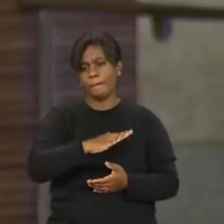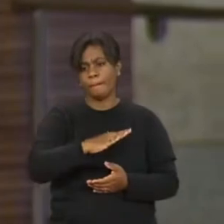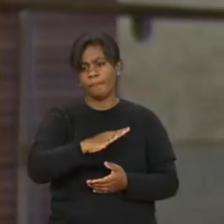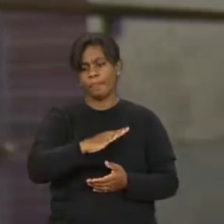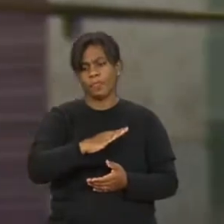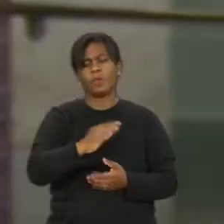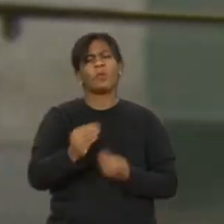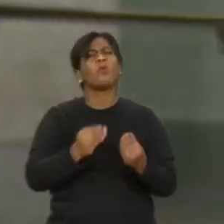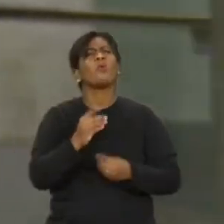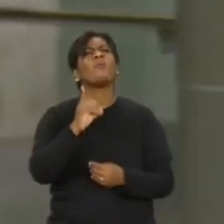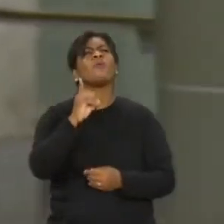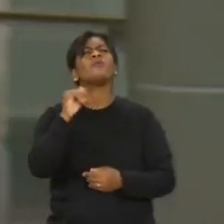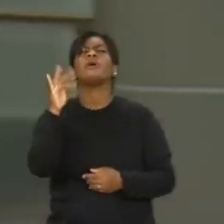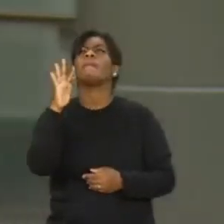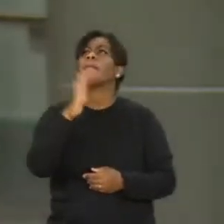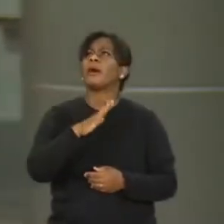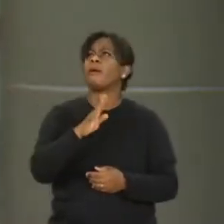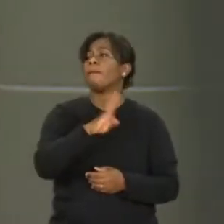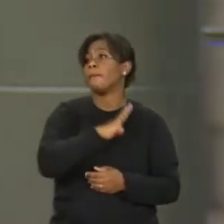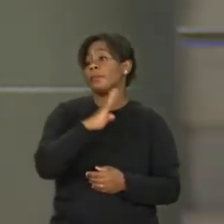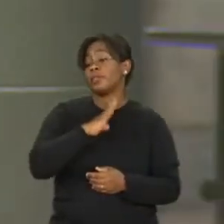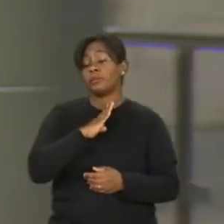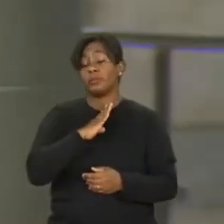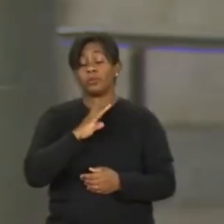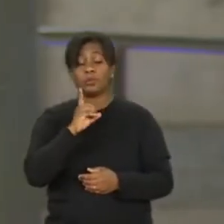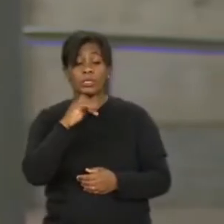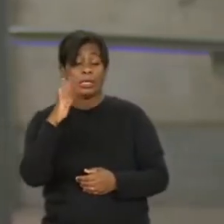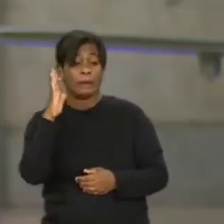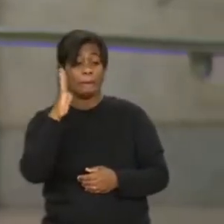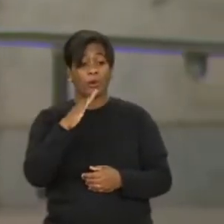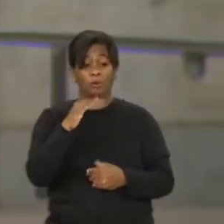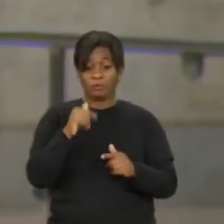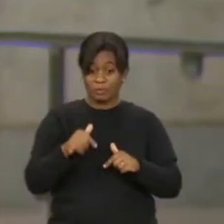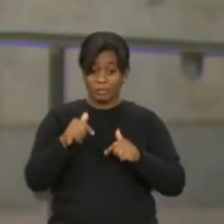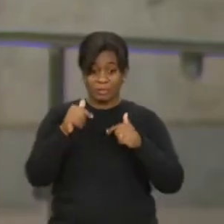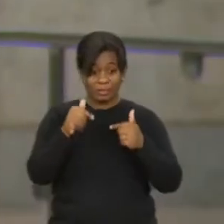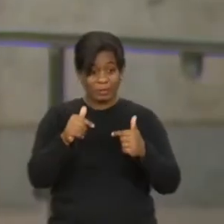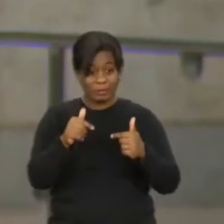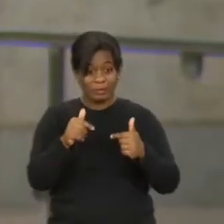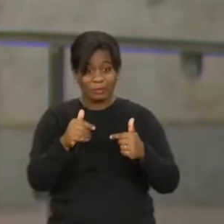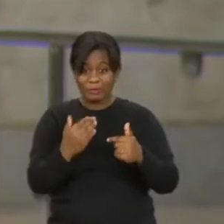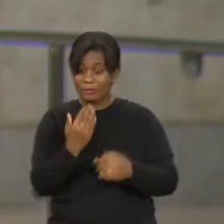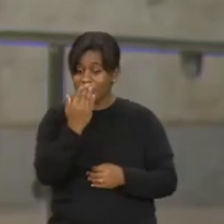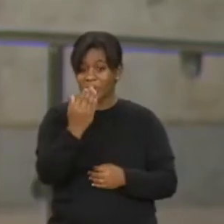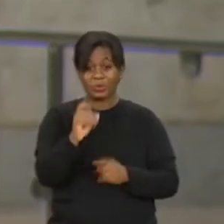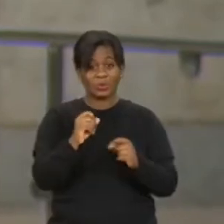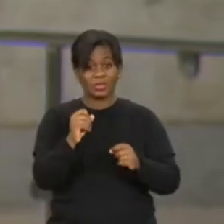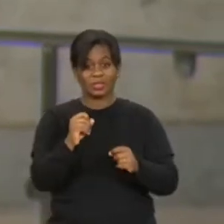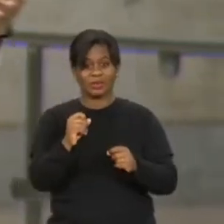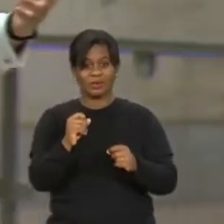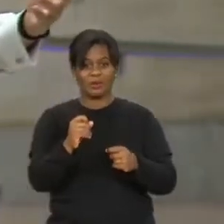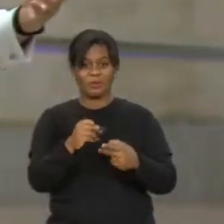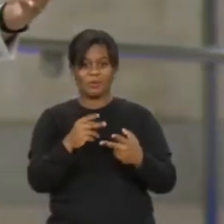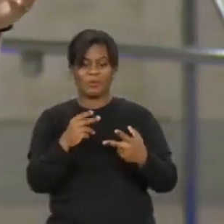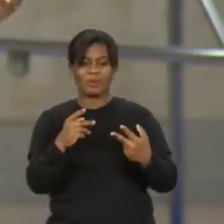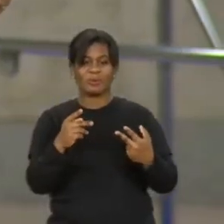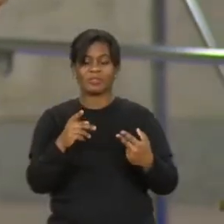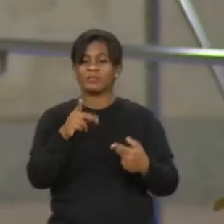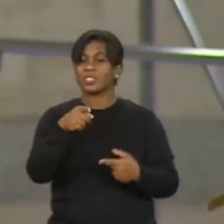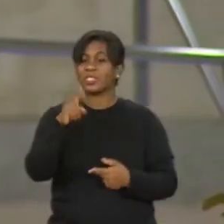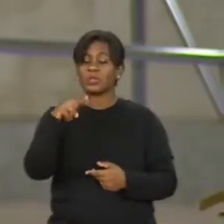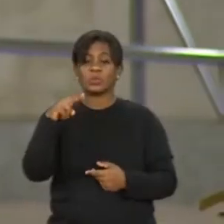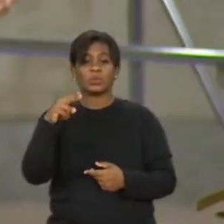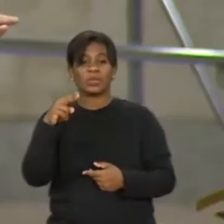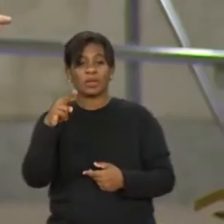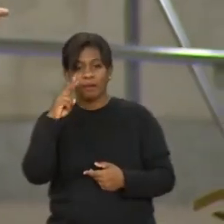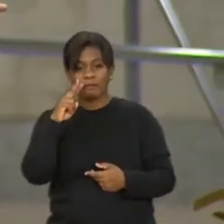Como é o dia mau, bispo? O dia mau é quando você enfrenta o que você nunca imaginou que ia enfrentar. O dia mau é quando você vê